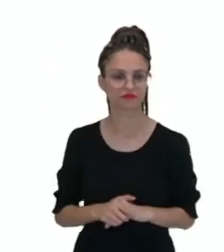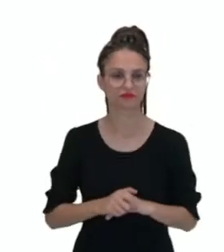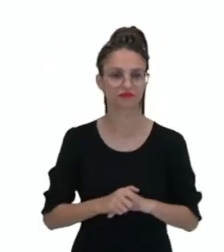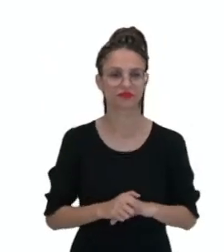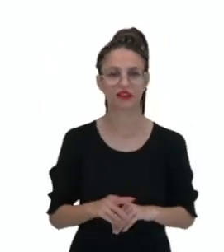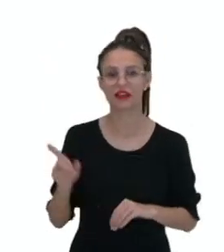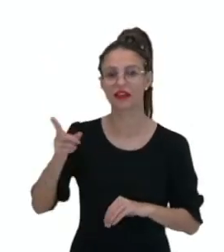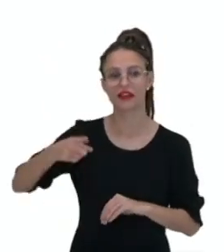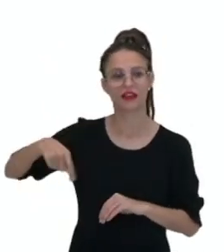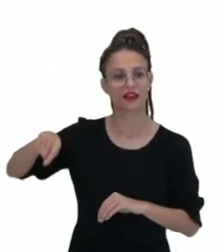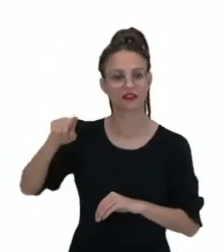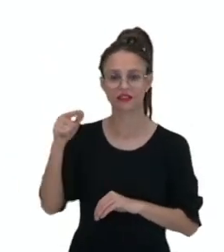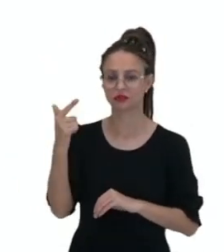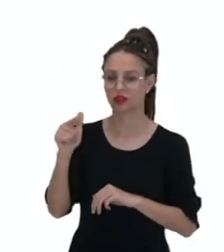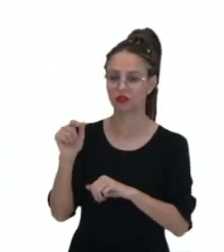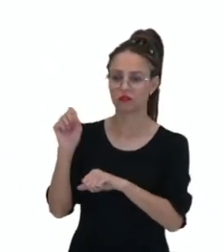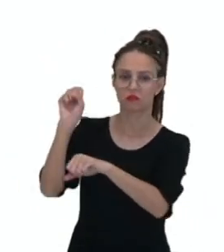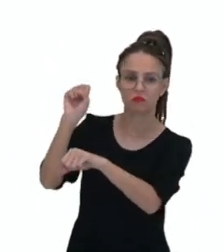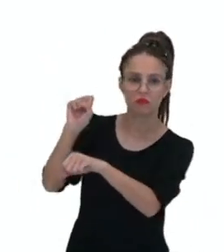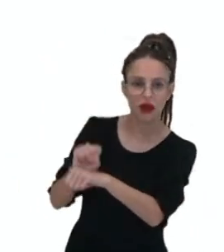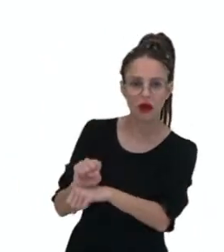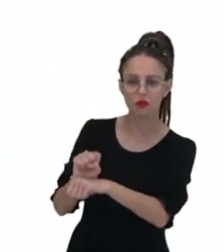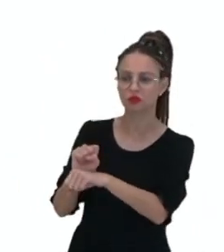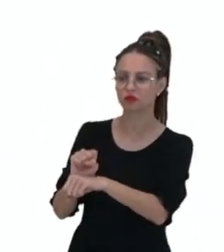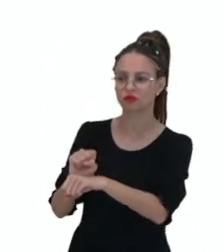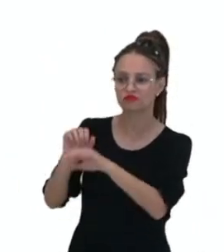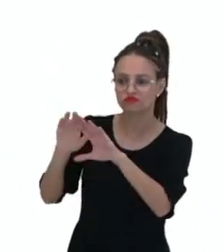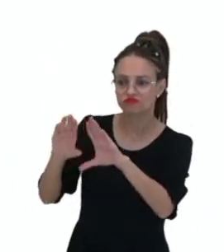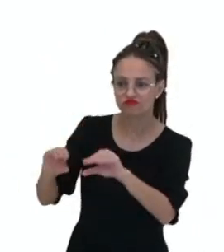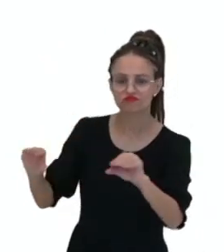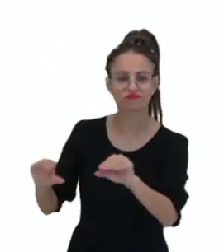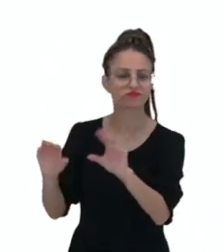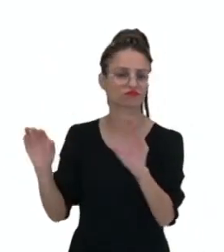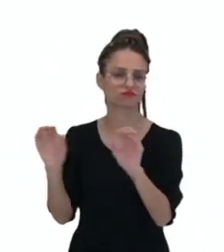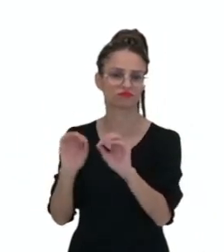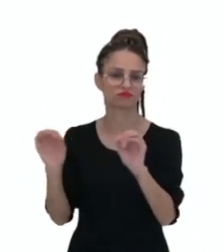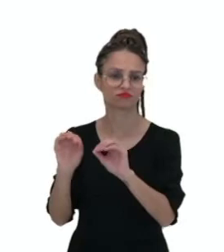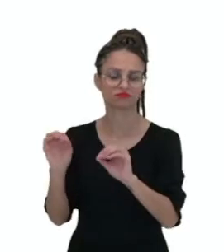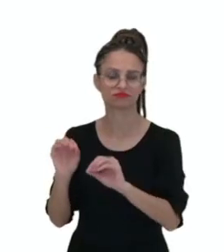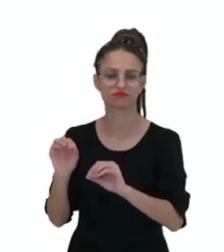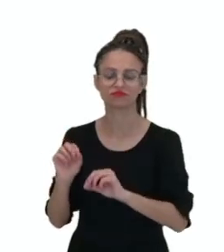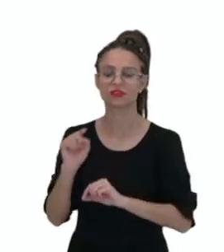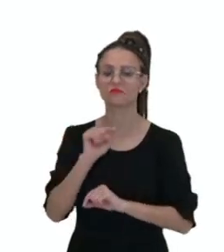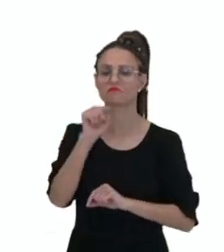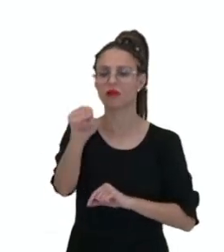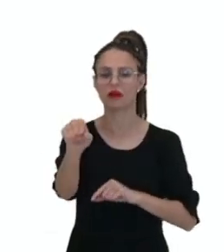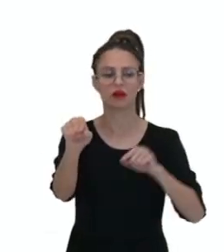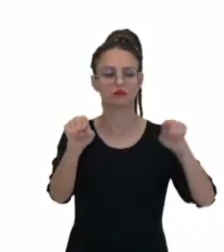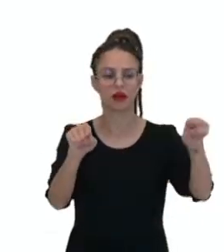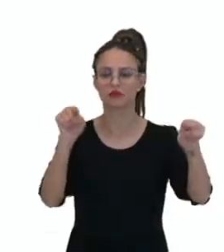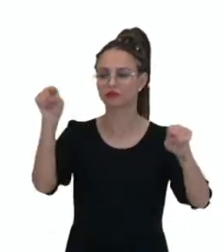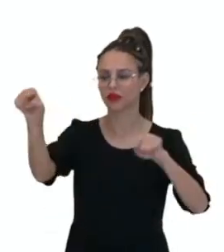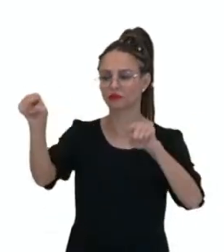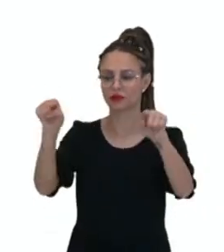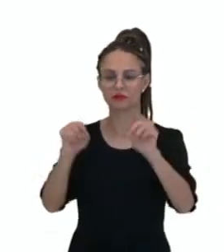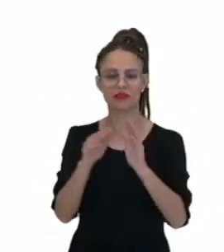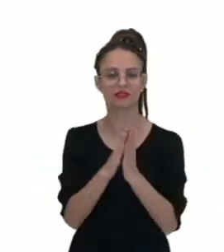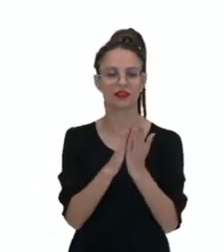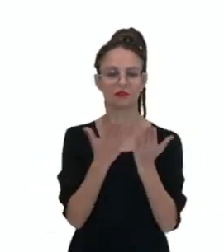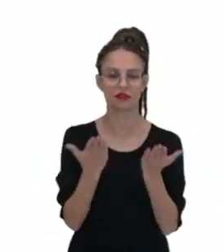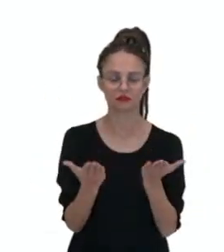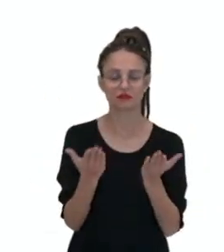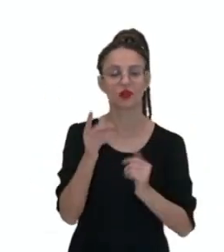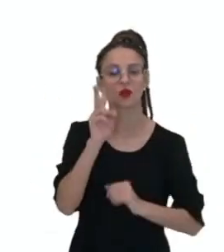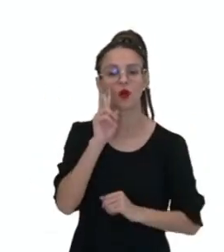Eles não têm pouso nem porto, alimentam-se um instante em cada par de mãos e partem. E olhas